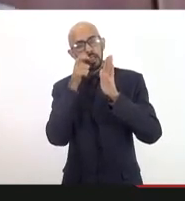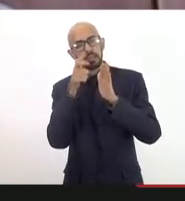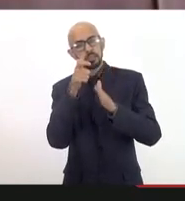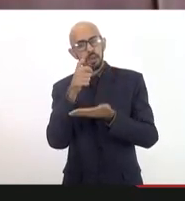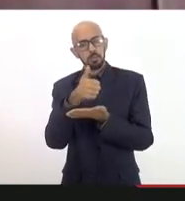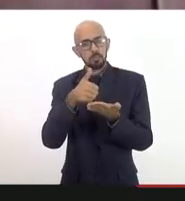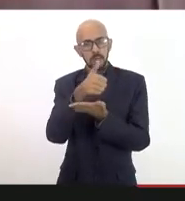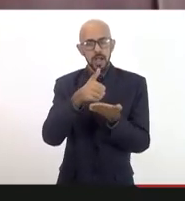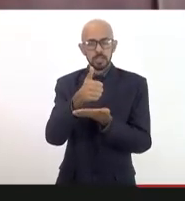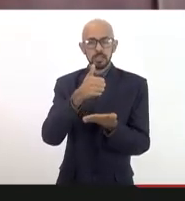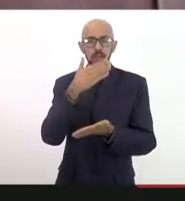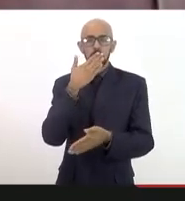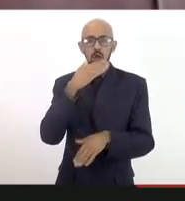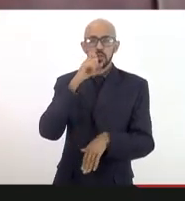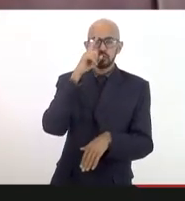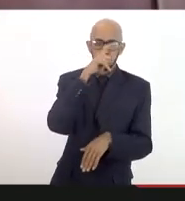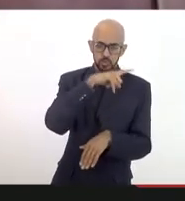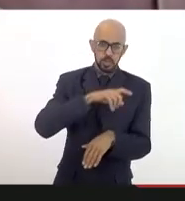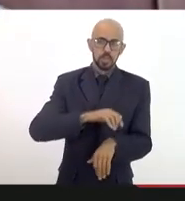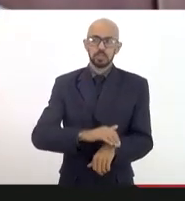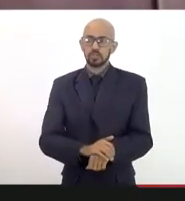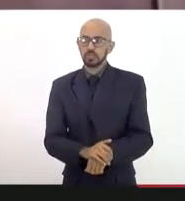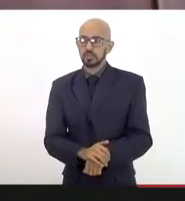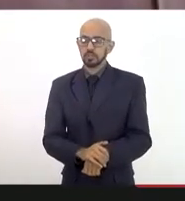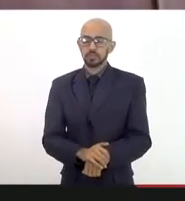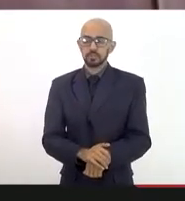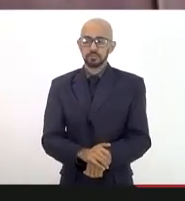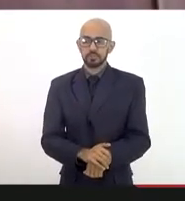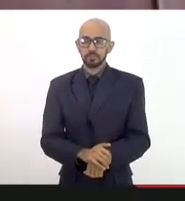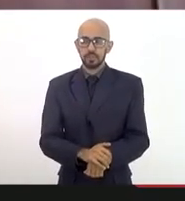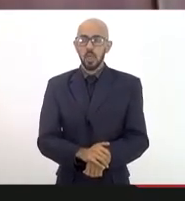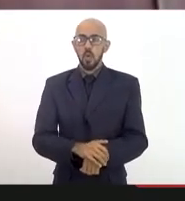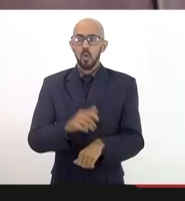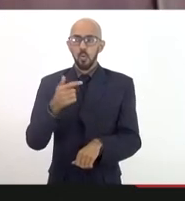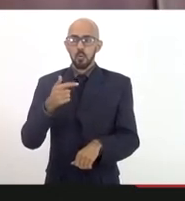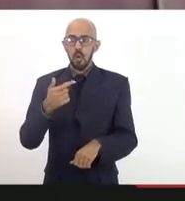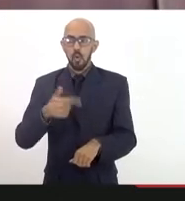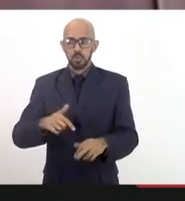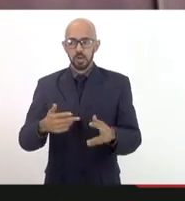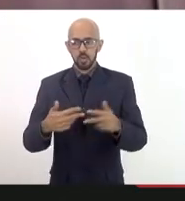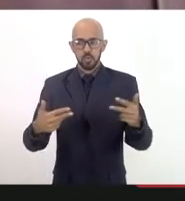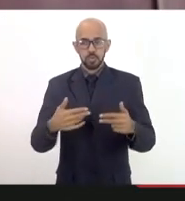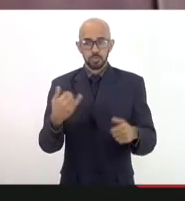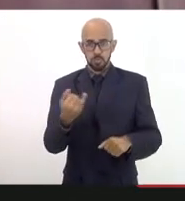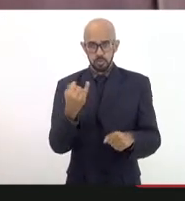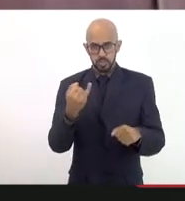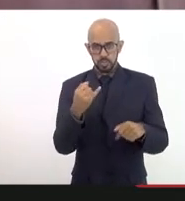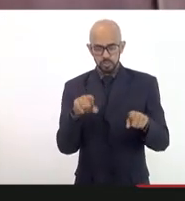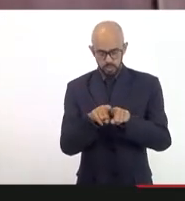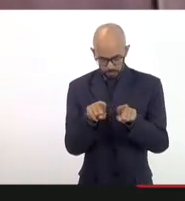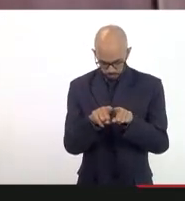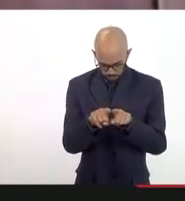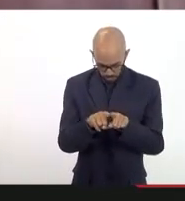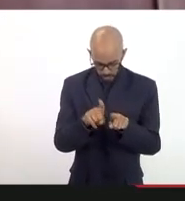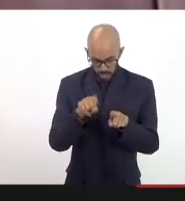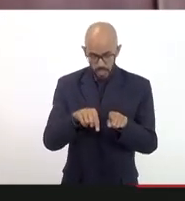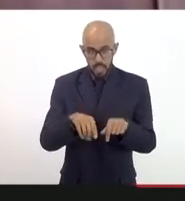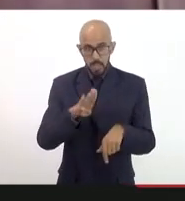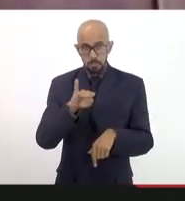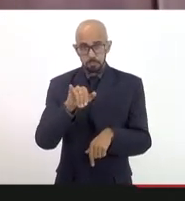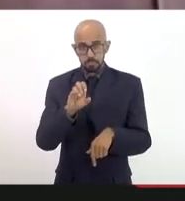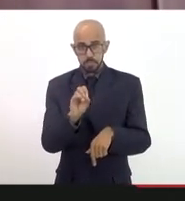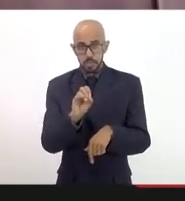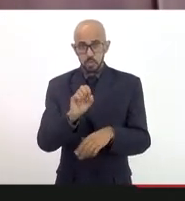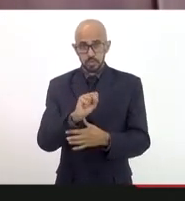as dificuldades, etc. Então, uma coisa que é muito notória é o problema da biossegurança, que a